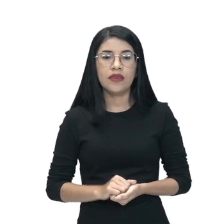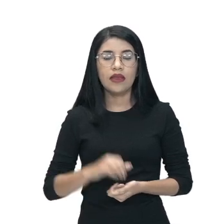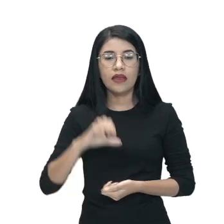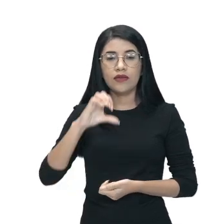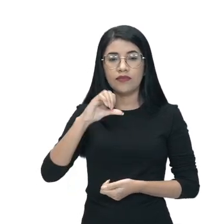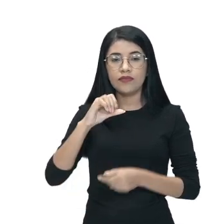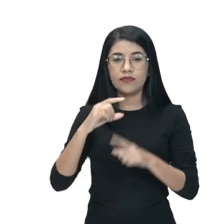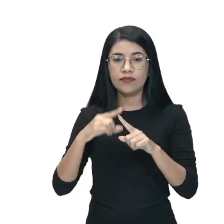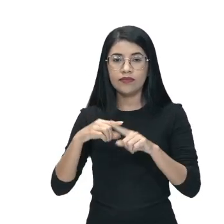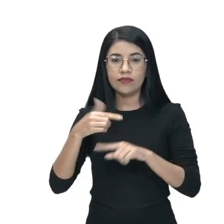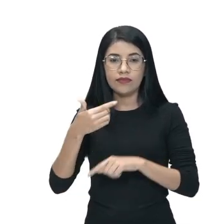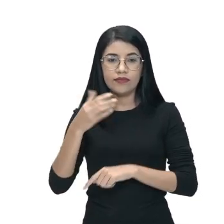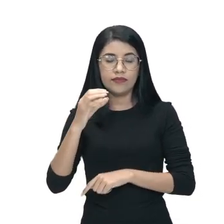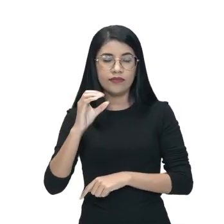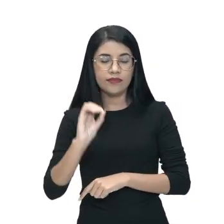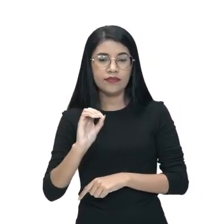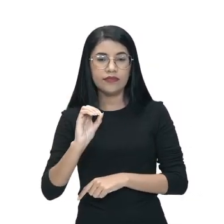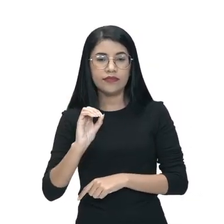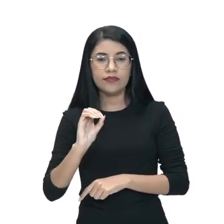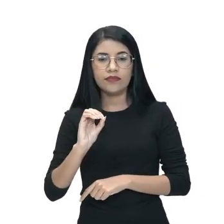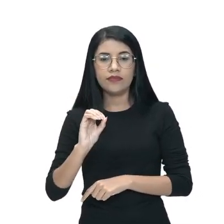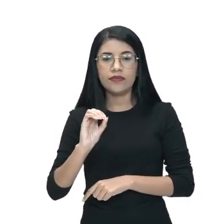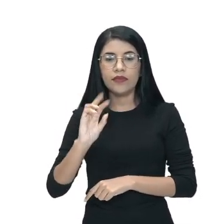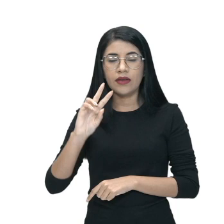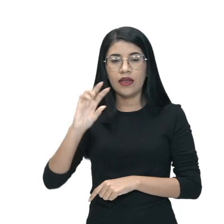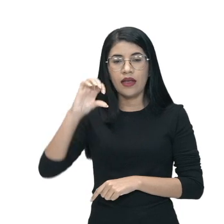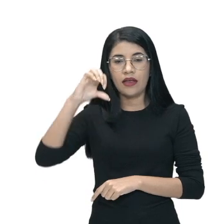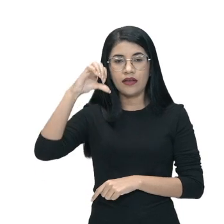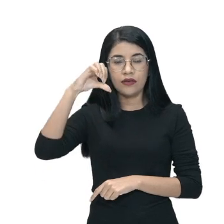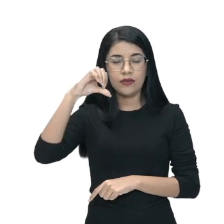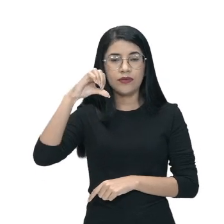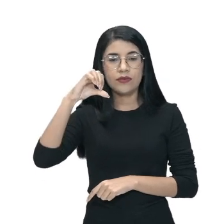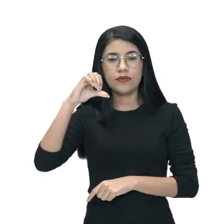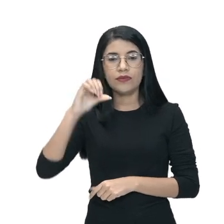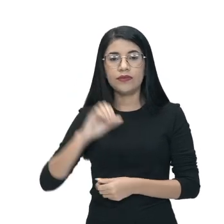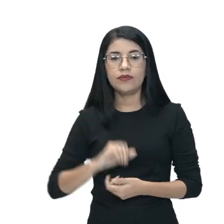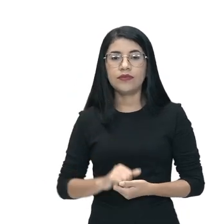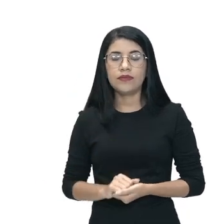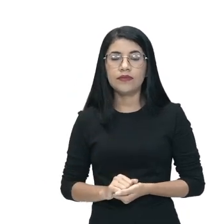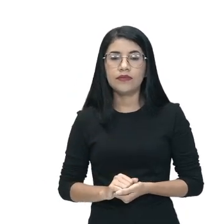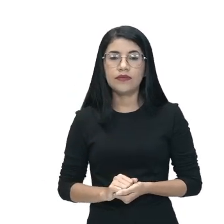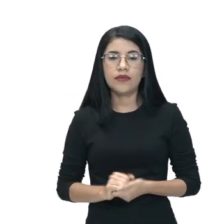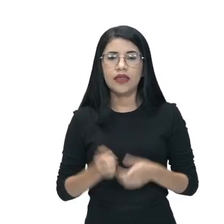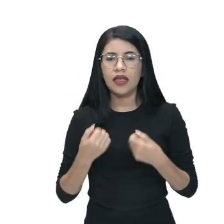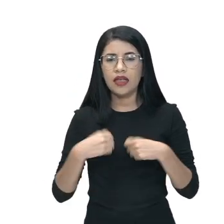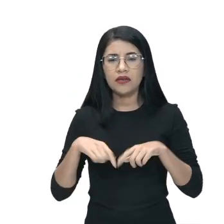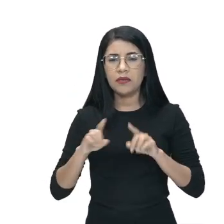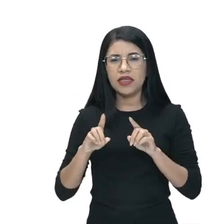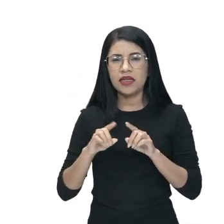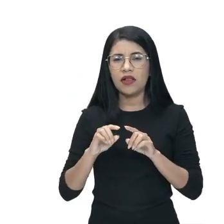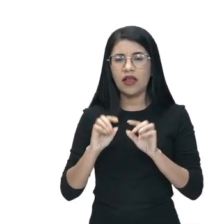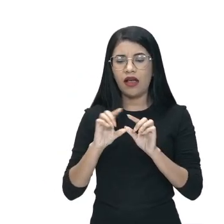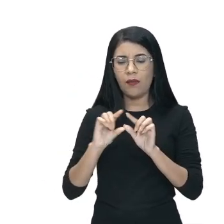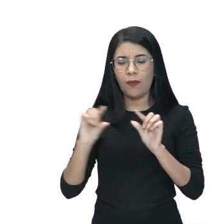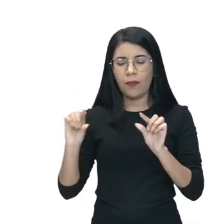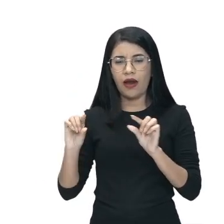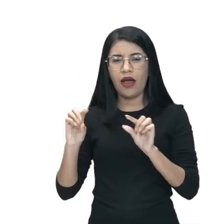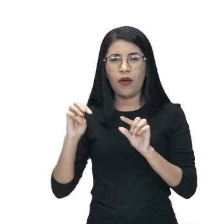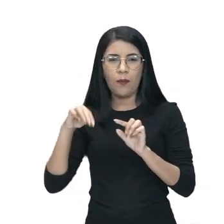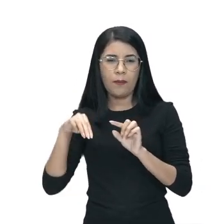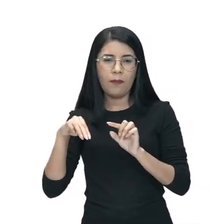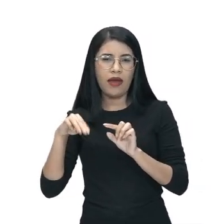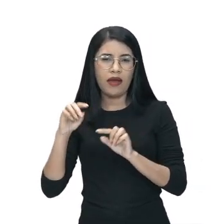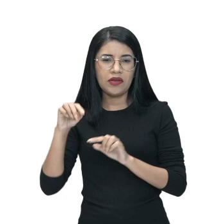vezes 10 elevado à nona. Tá bom? Não vou colocar a unidade de medida, vou colocar somente aí o